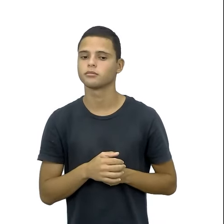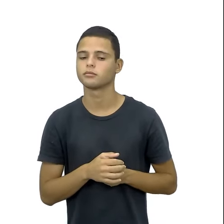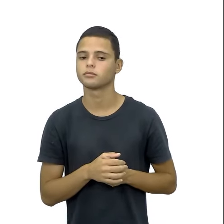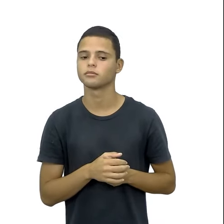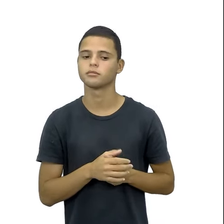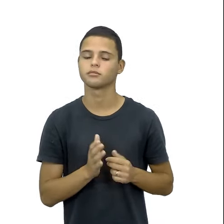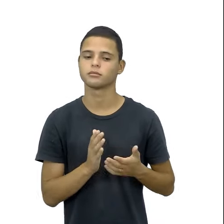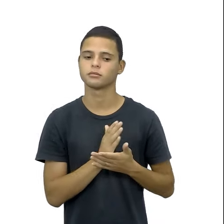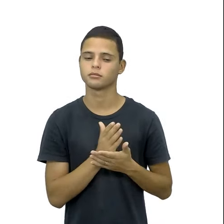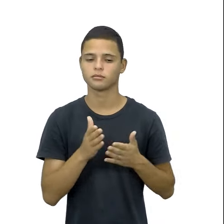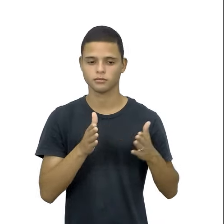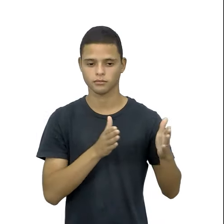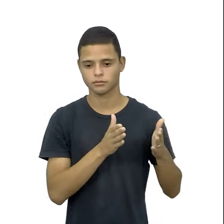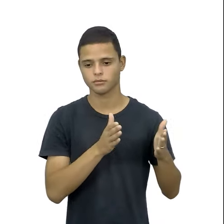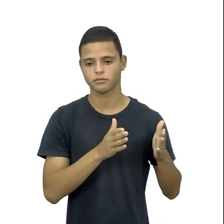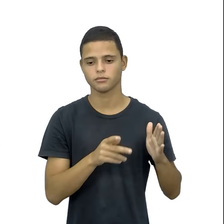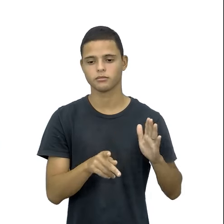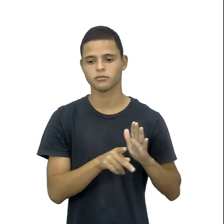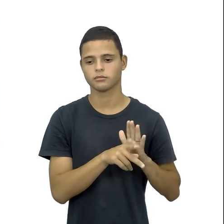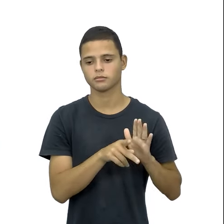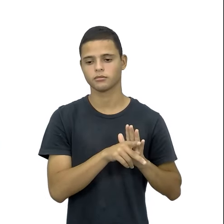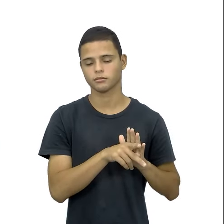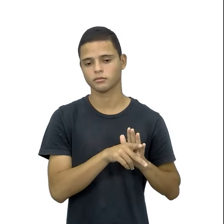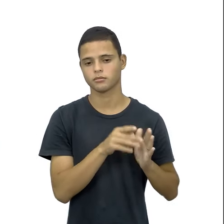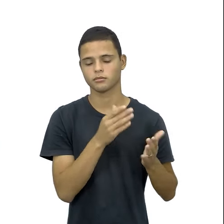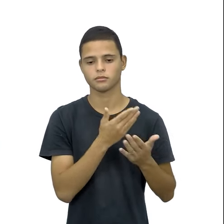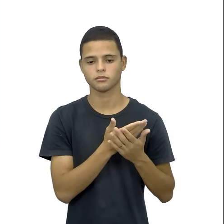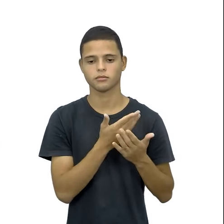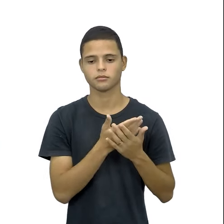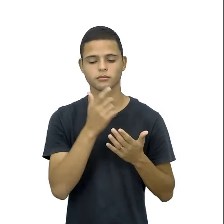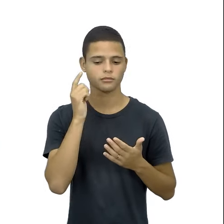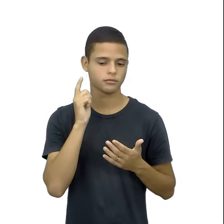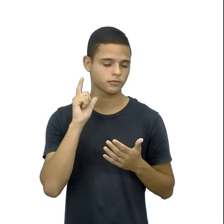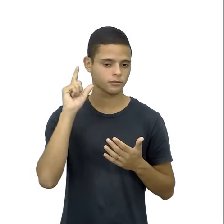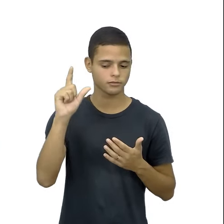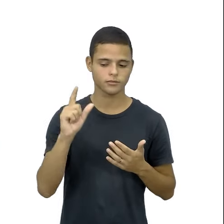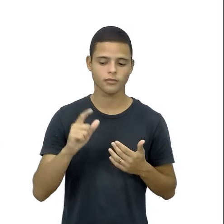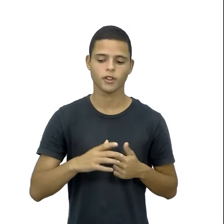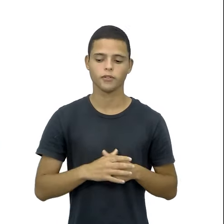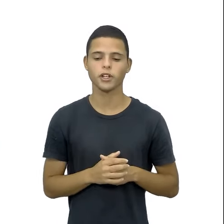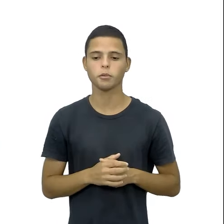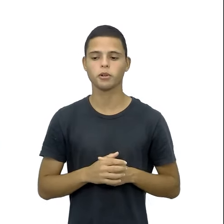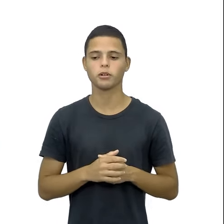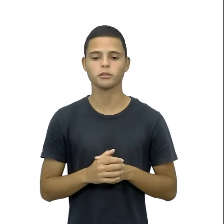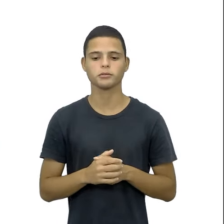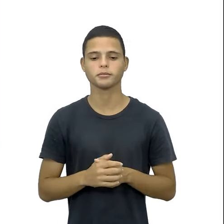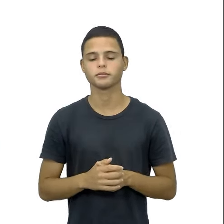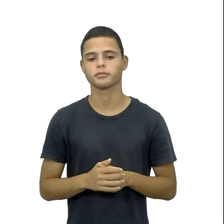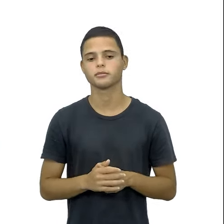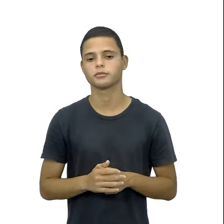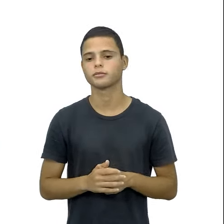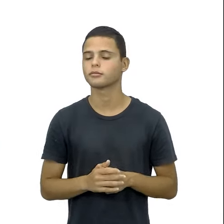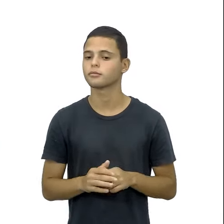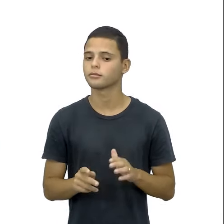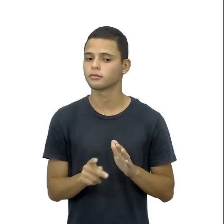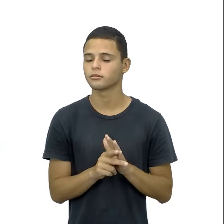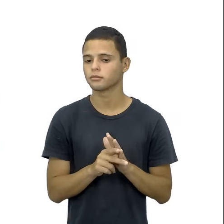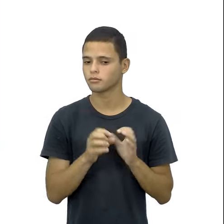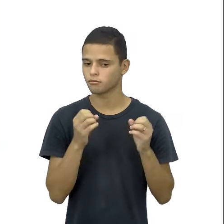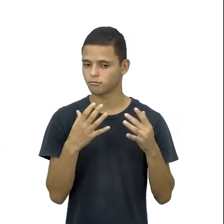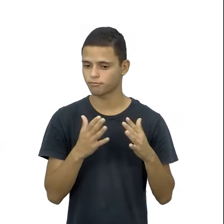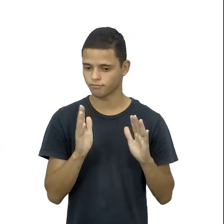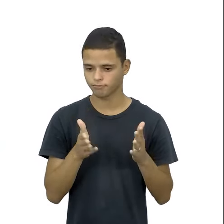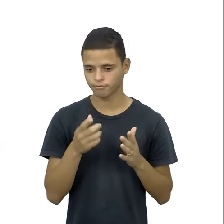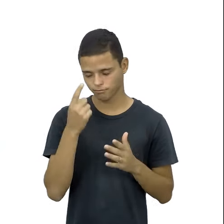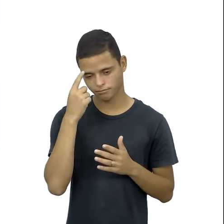momentos específicos para que os estudantes pudessem vivenciar cada um dos passos para a resolução de problemas, que foi aquilo que eu